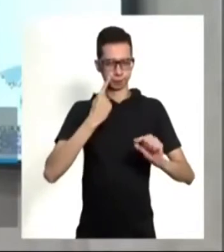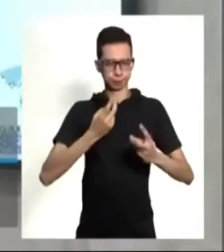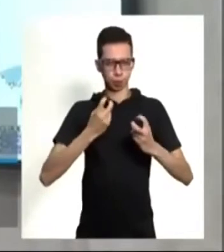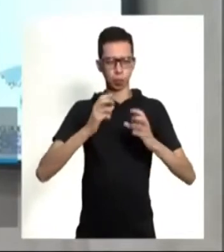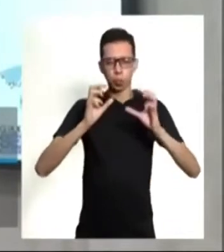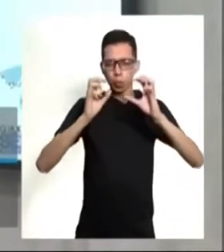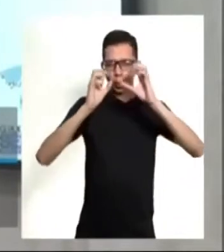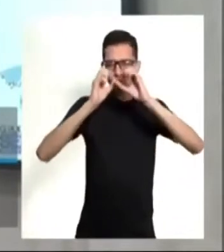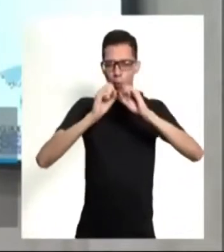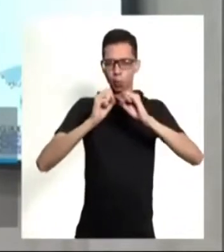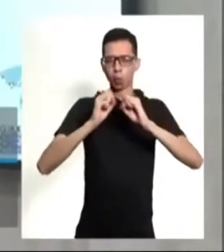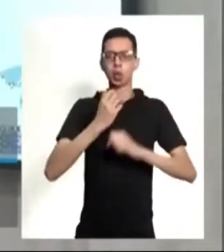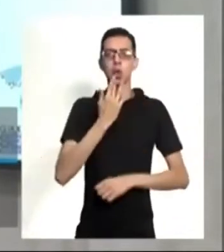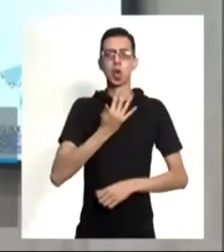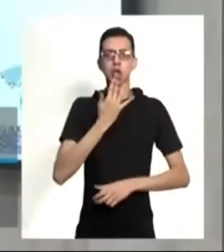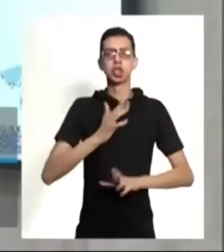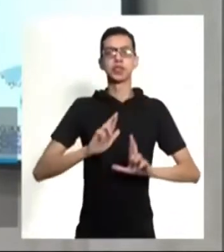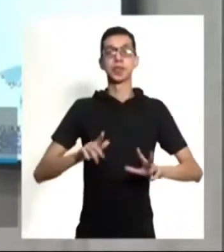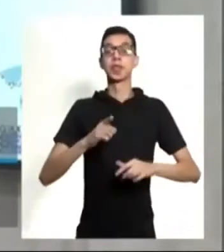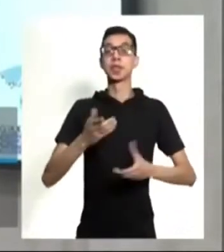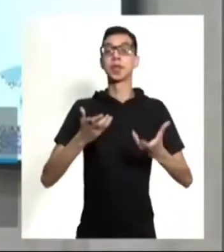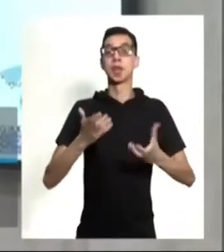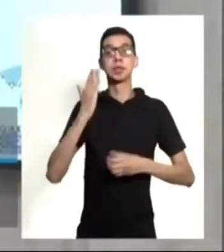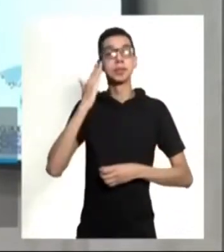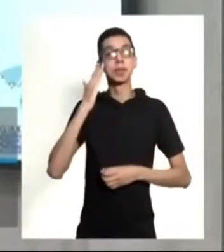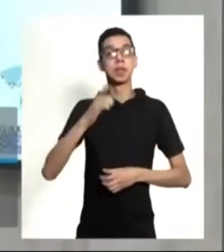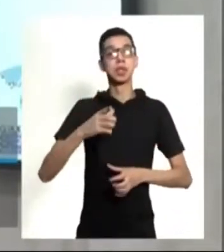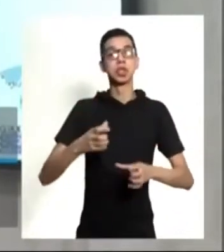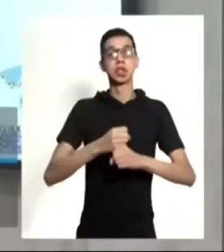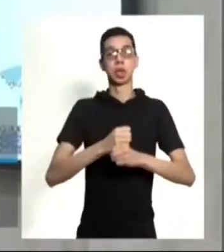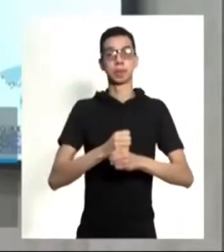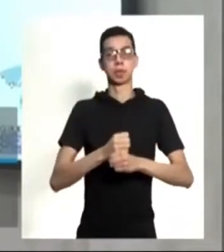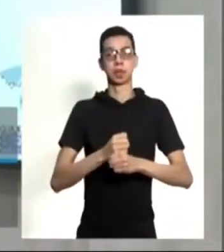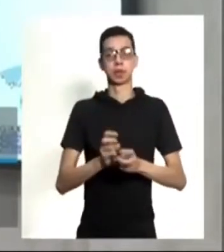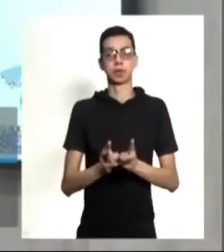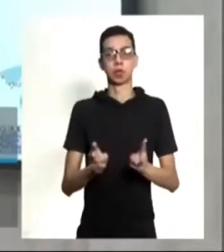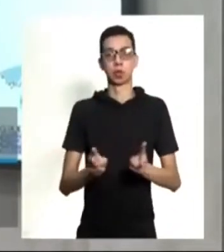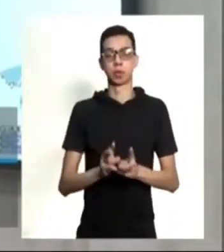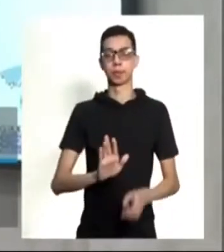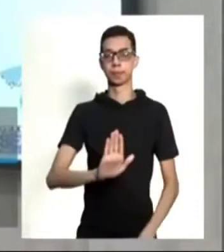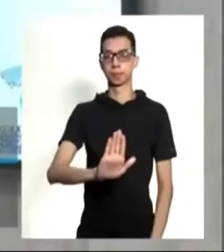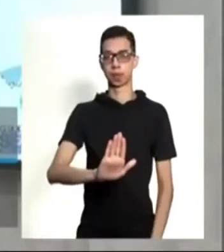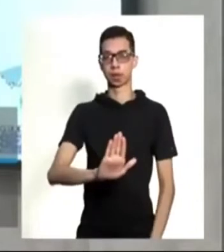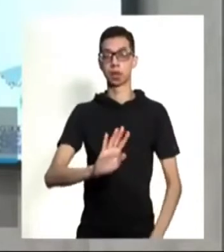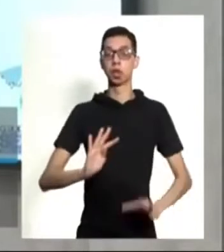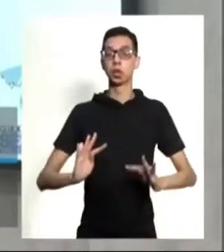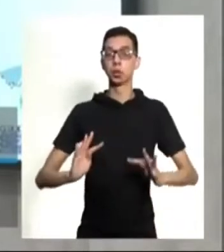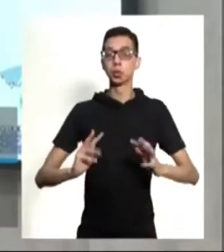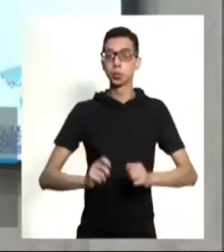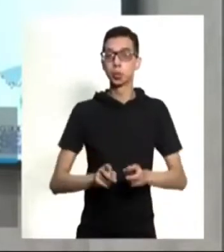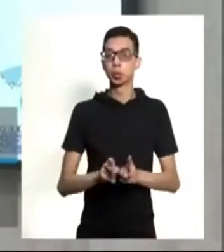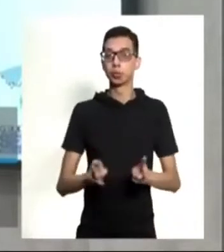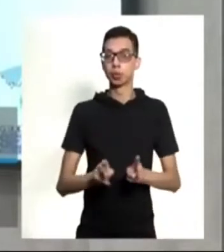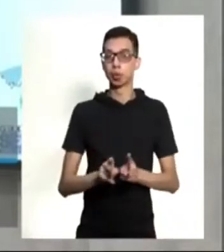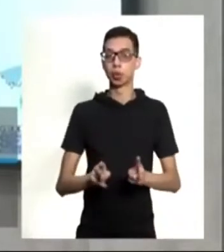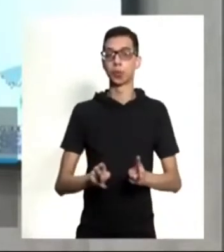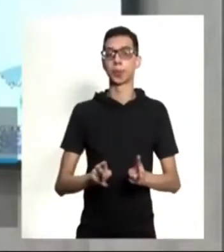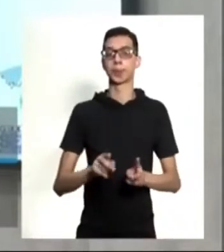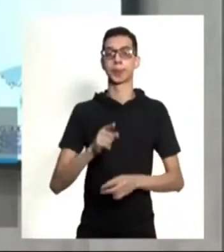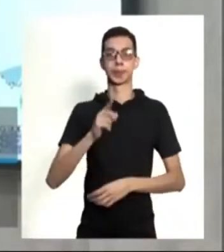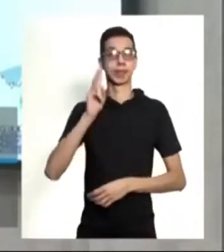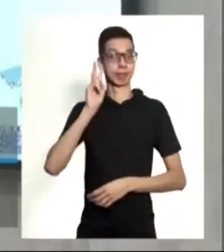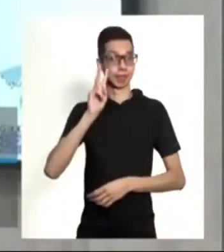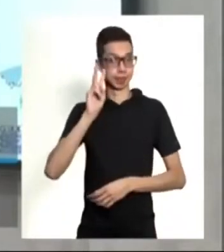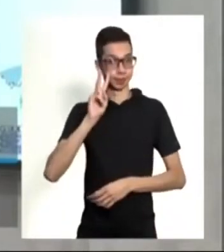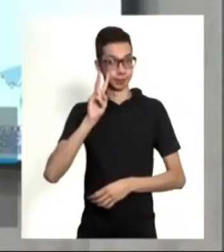cor, beleza? Ele quer que você calcule o volume desse sólido. Parou. Tudo que é volume é princípio de Cavalieri. Tudo que é